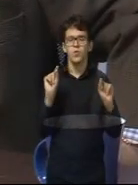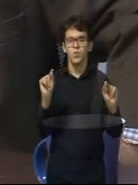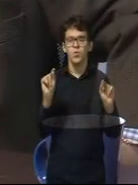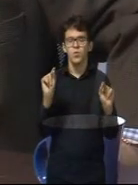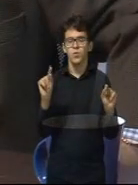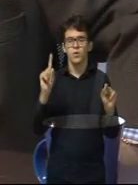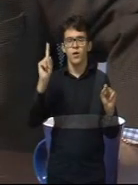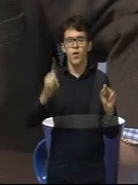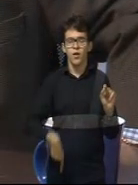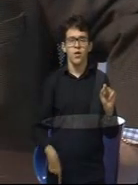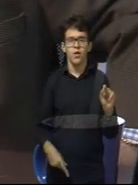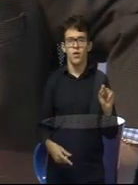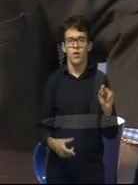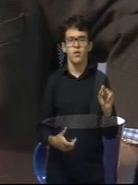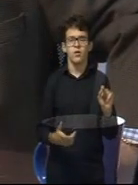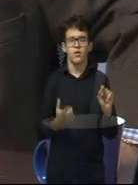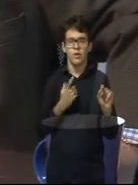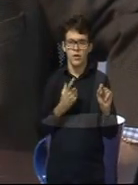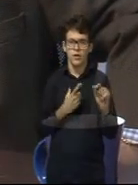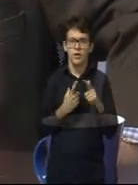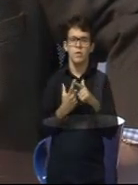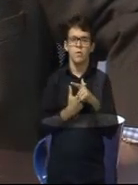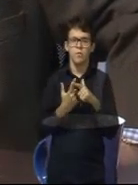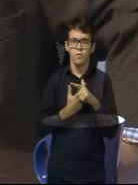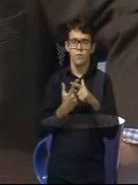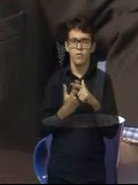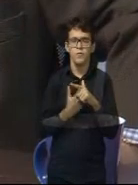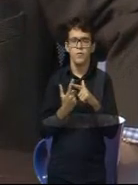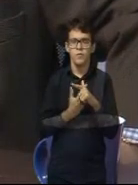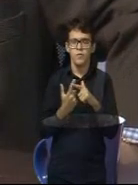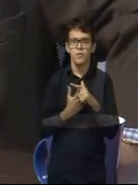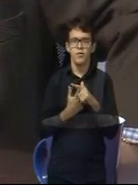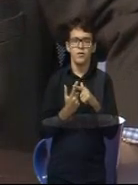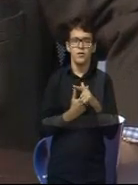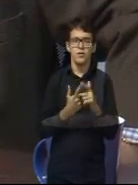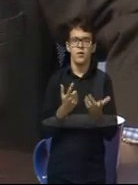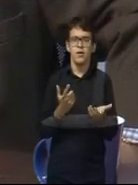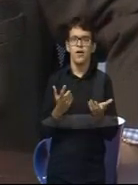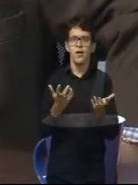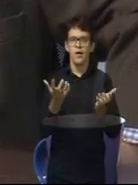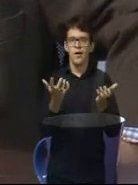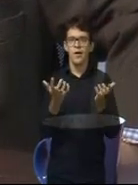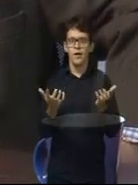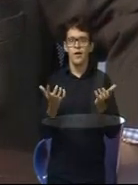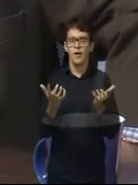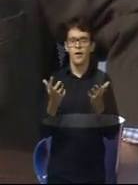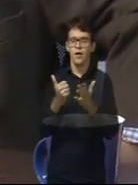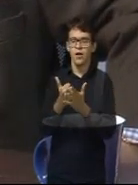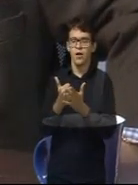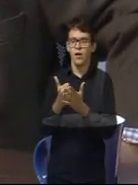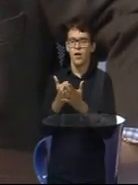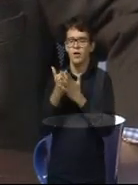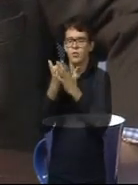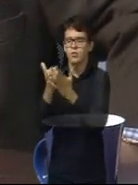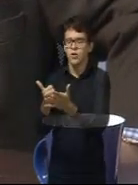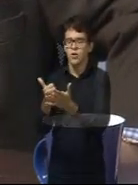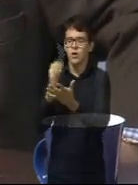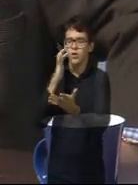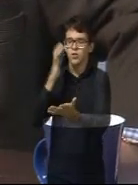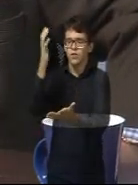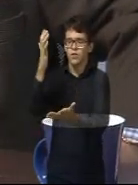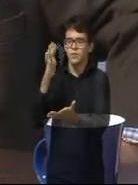gente tem tantos problemas represados esperando uma definição mais legítima de